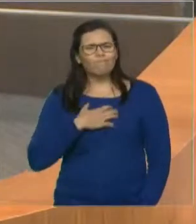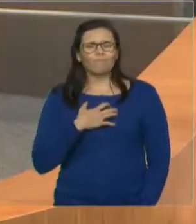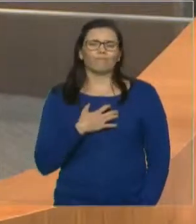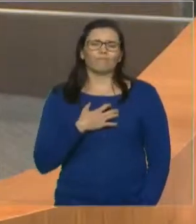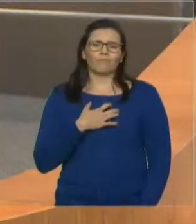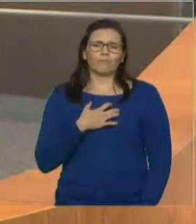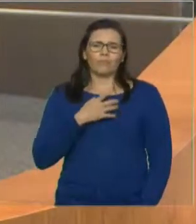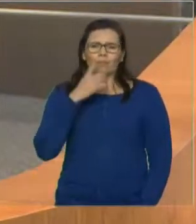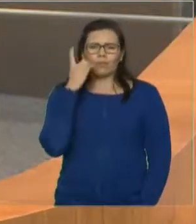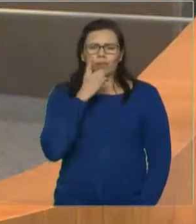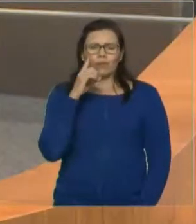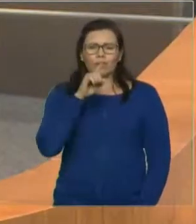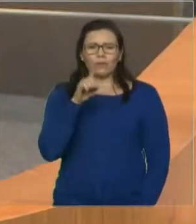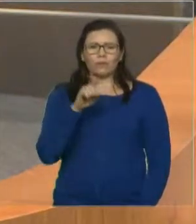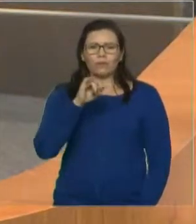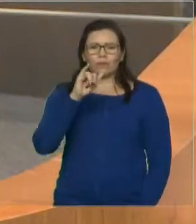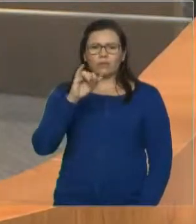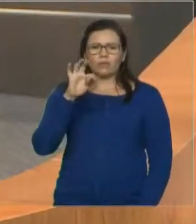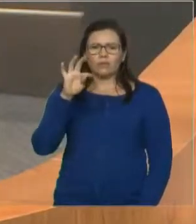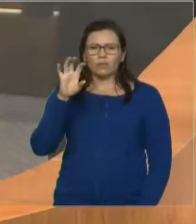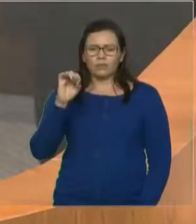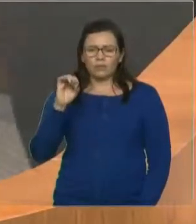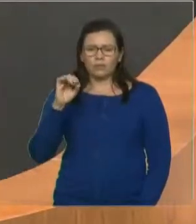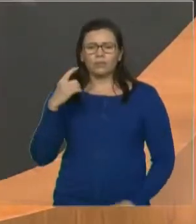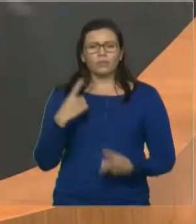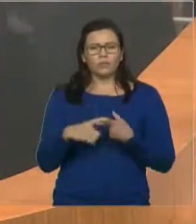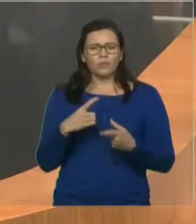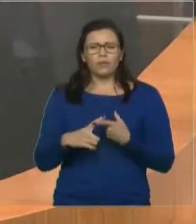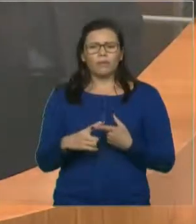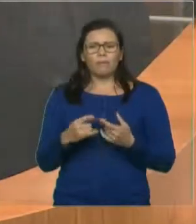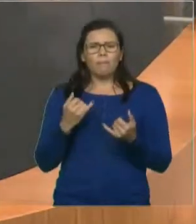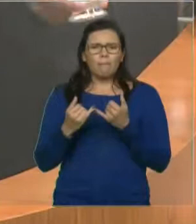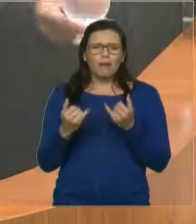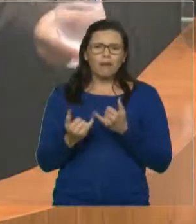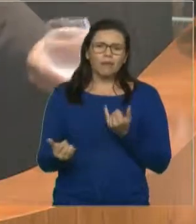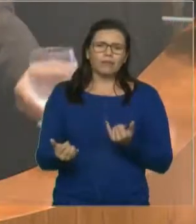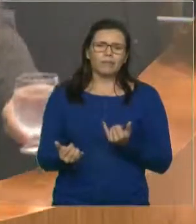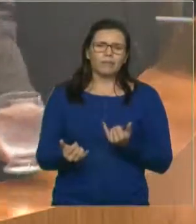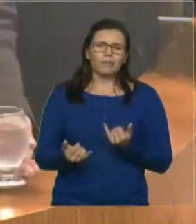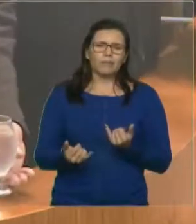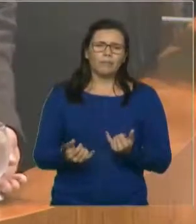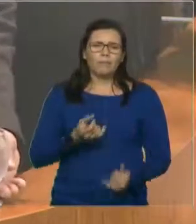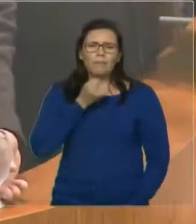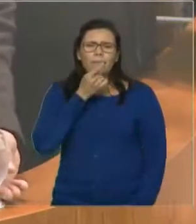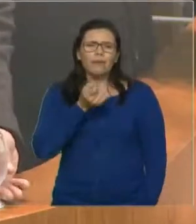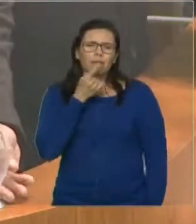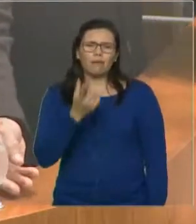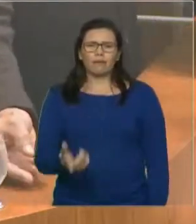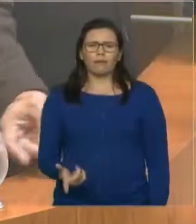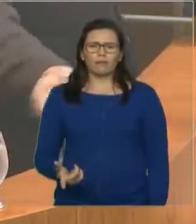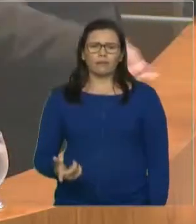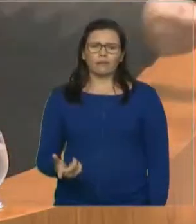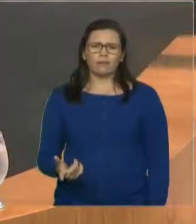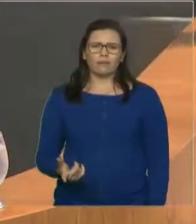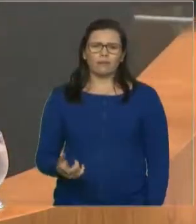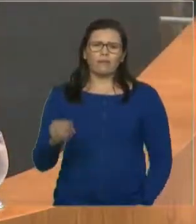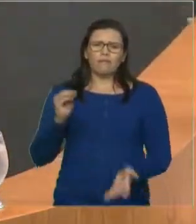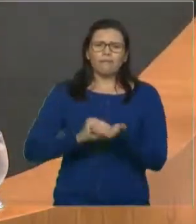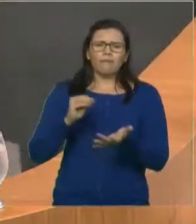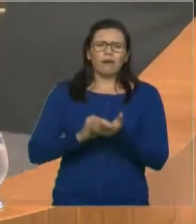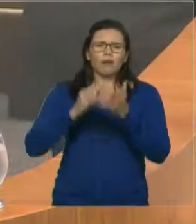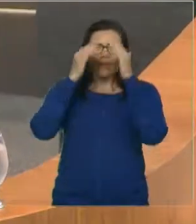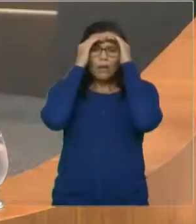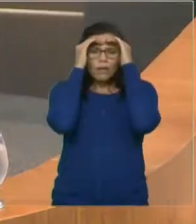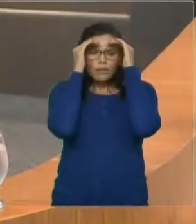porque estão tratando o povo do Maranhão com uma falta de respeito